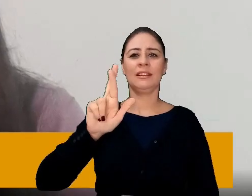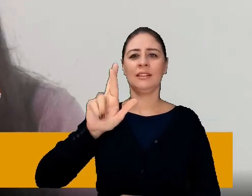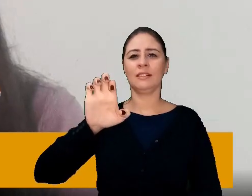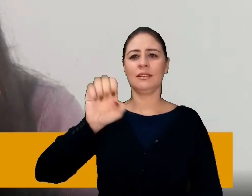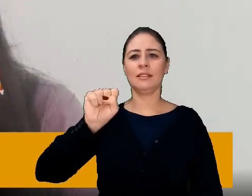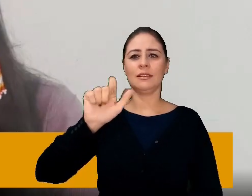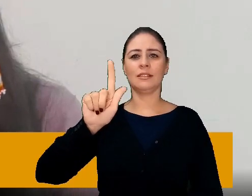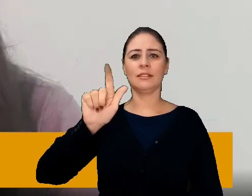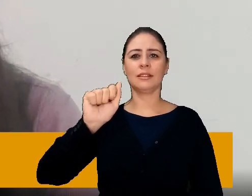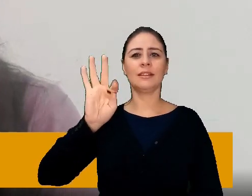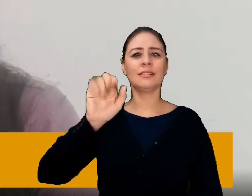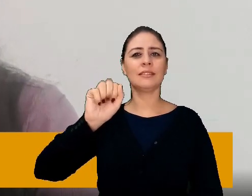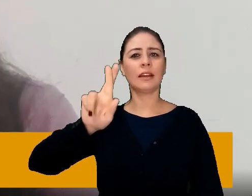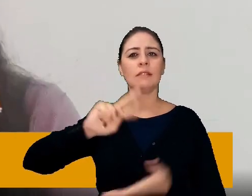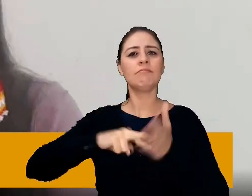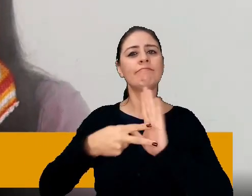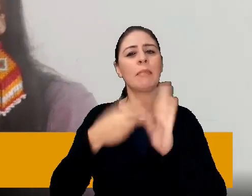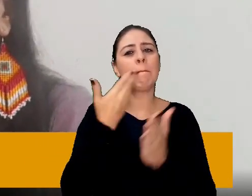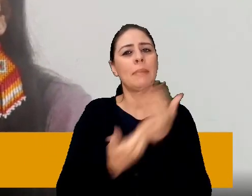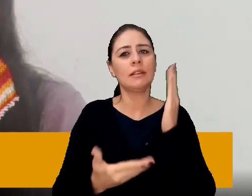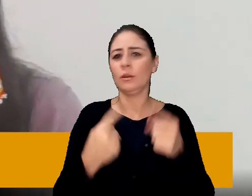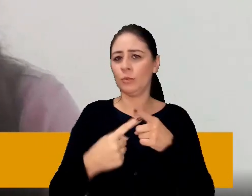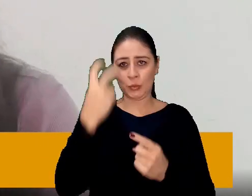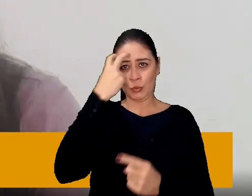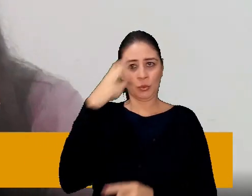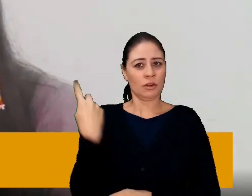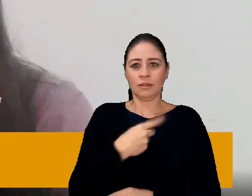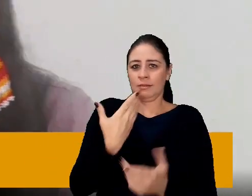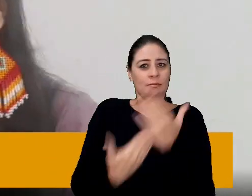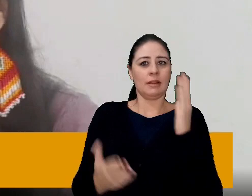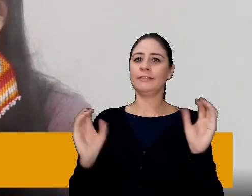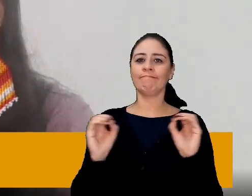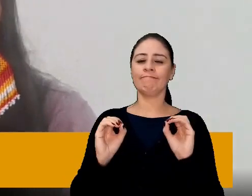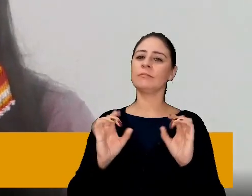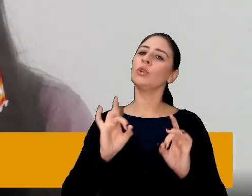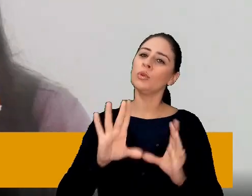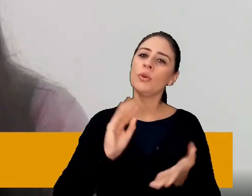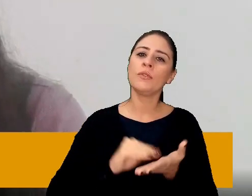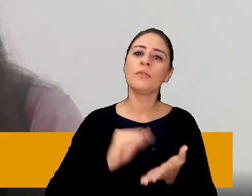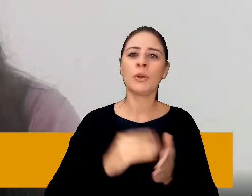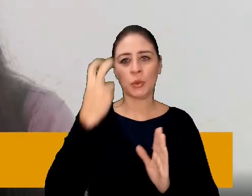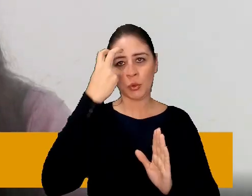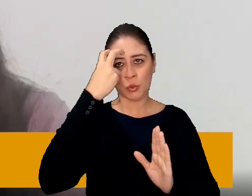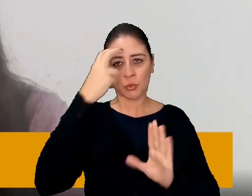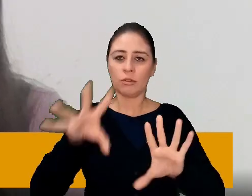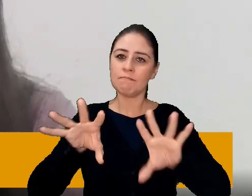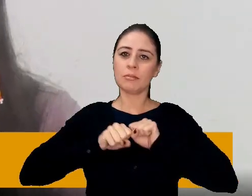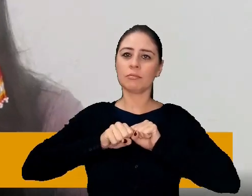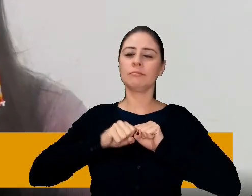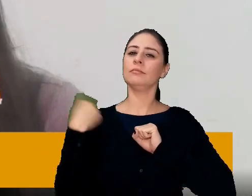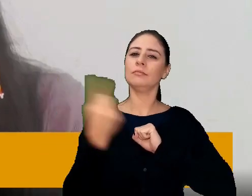fala resgatar é algo que se perdeu, e a nossa cultura não se perdeu. Muitas vezes a gente só tem que se apropriar da cultura